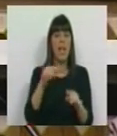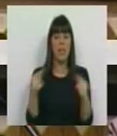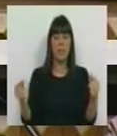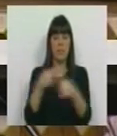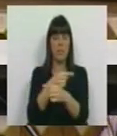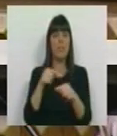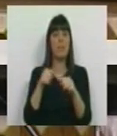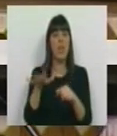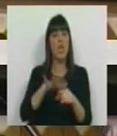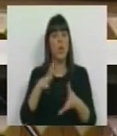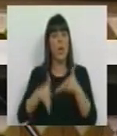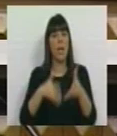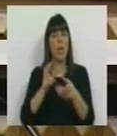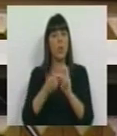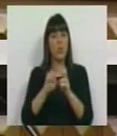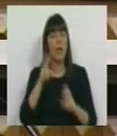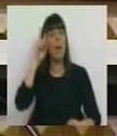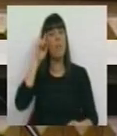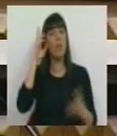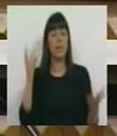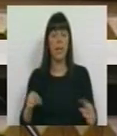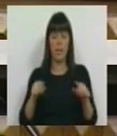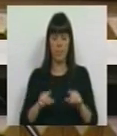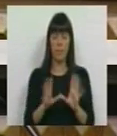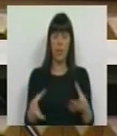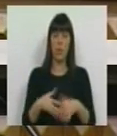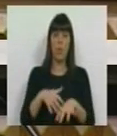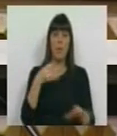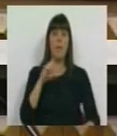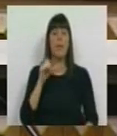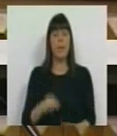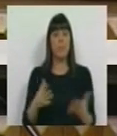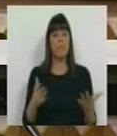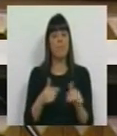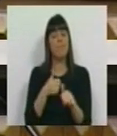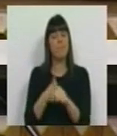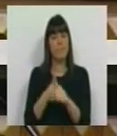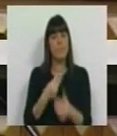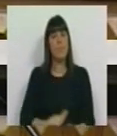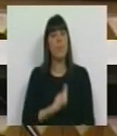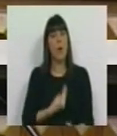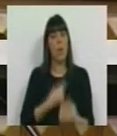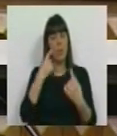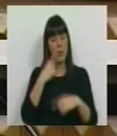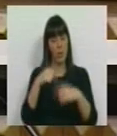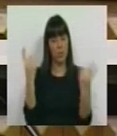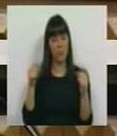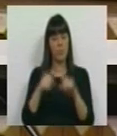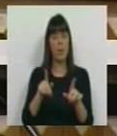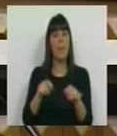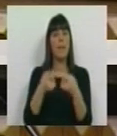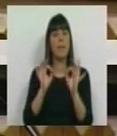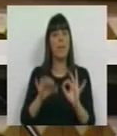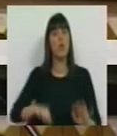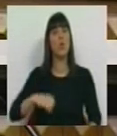leste, passando pela zona industrial de Porto Alegre. Assim, o Grupo Parlamentar do PCP acompanha as preocupações aqui trazidas pelo